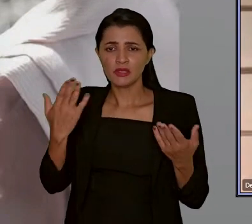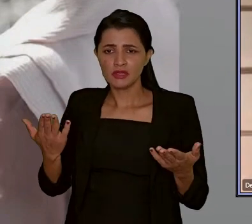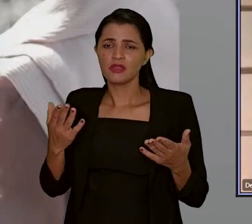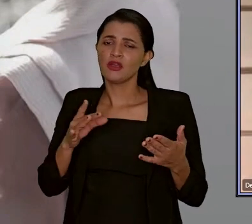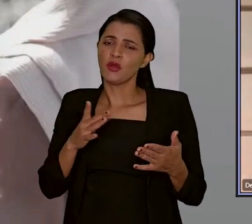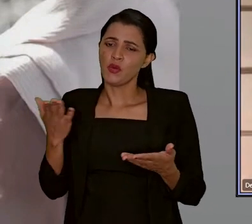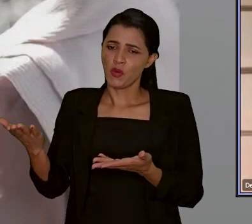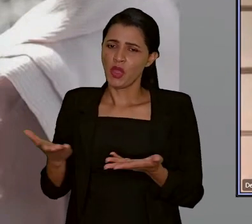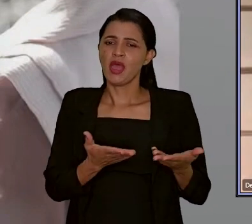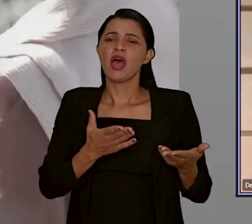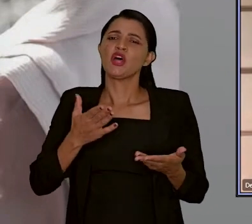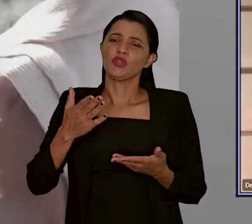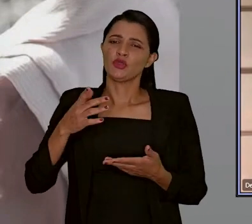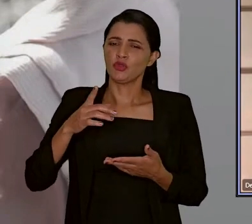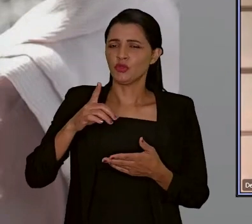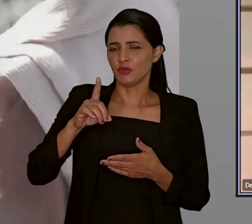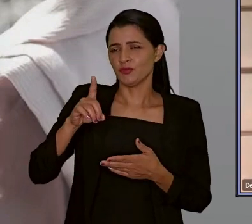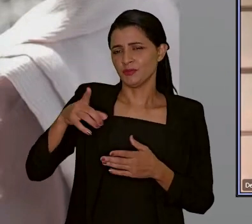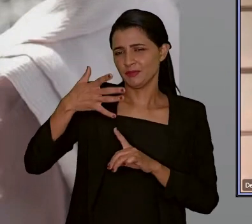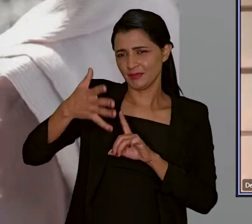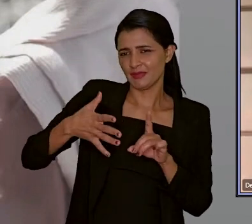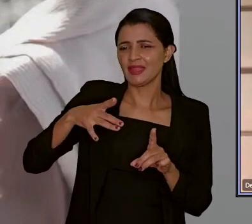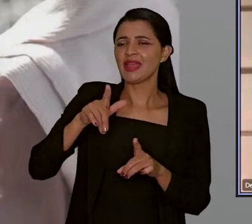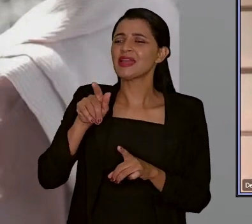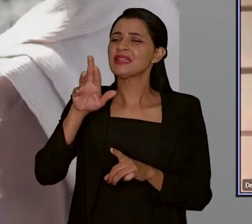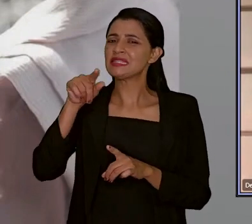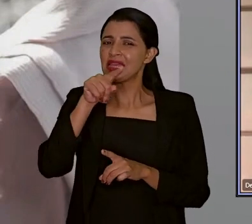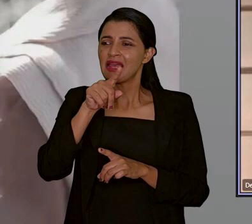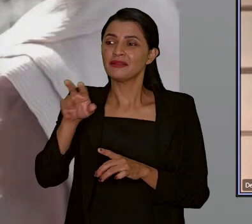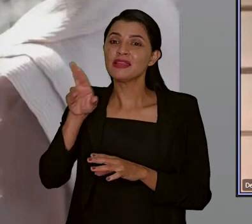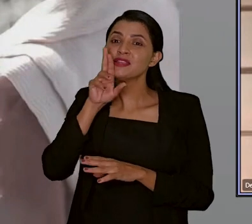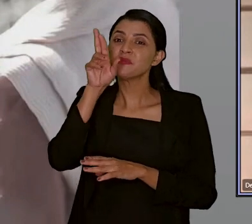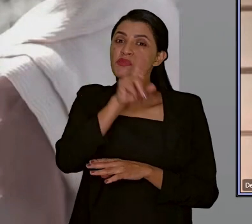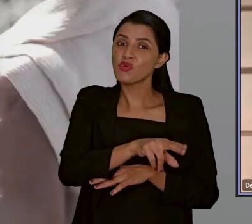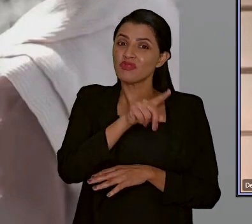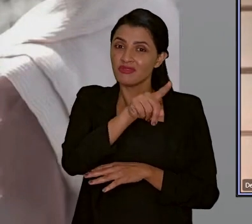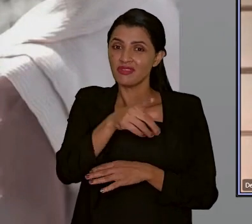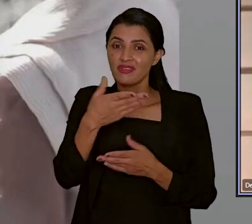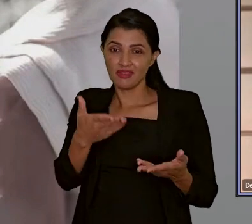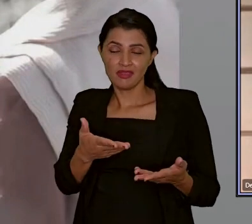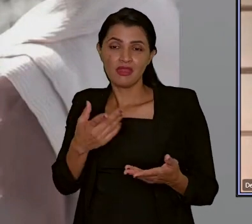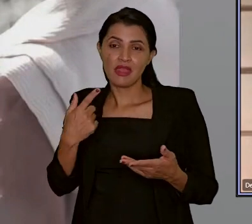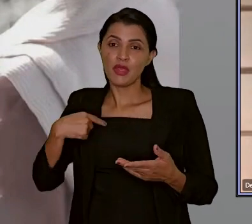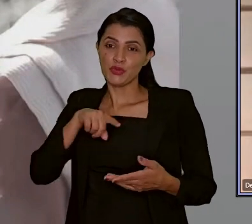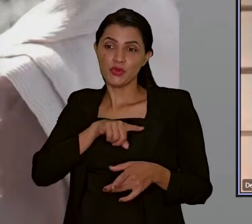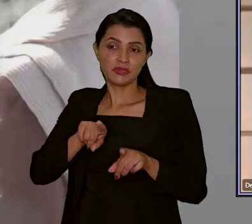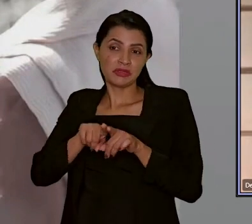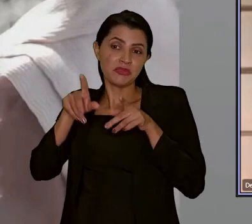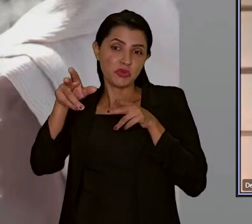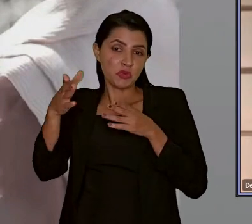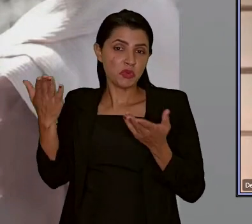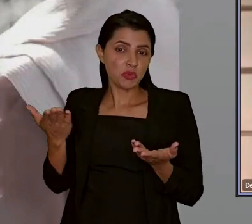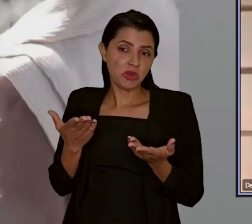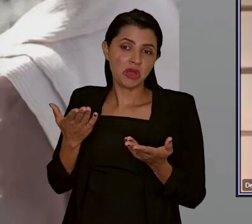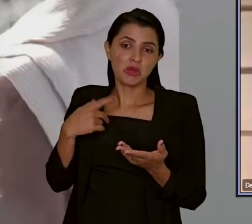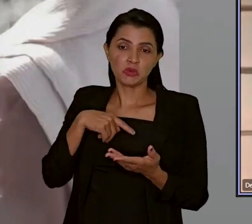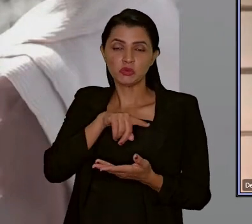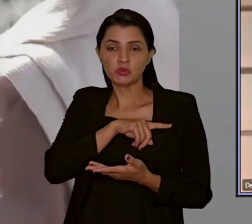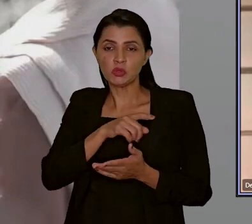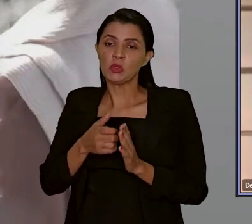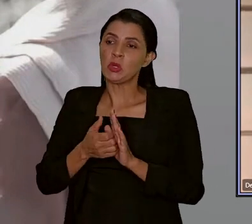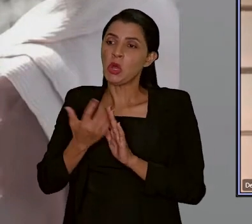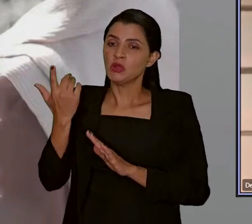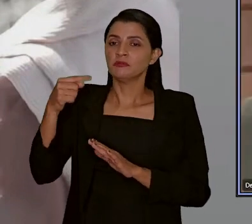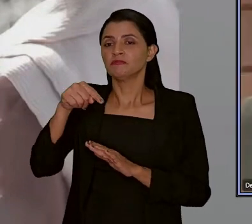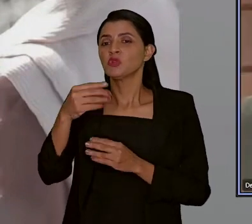Graciela essa inquietação do doutor Fernando Quadros, que é nossa também, os nossos pluridos